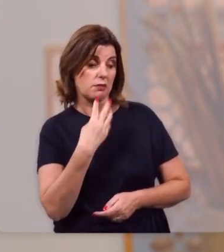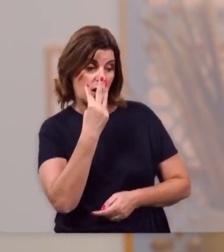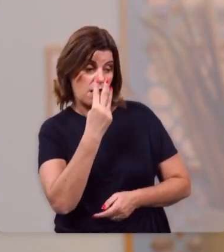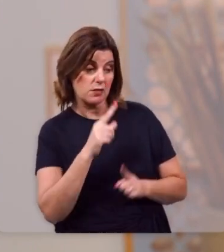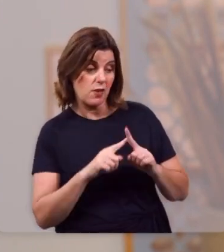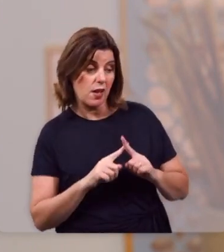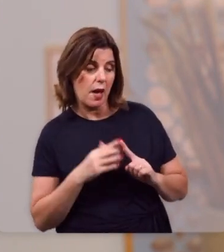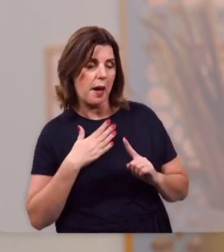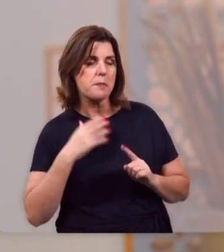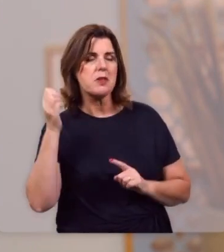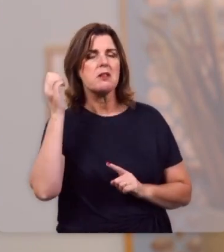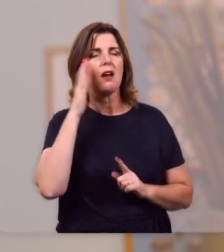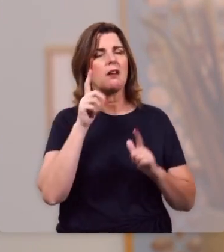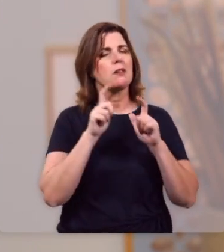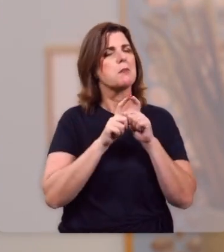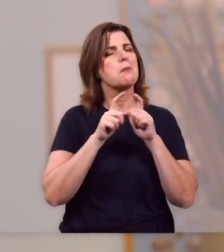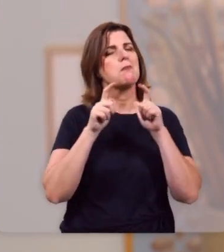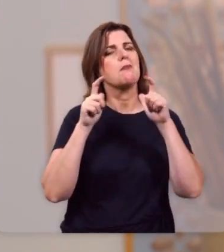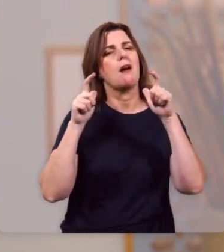minha graça, Pedro, é